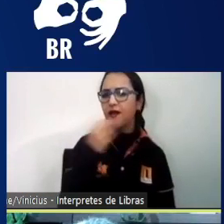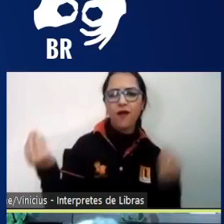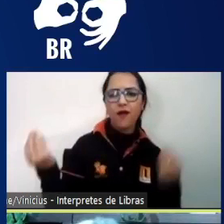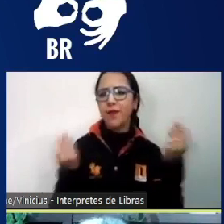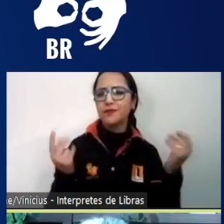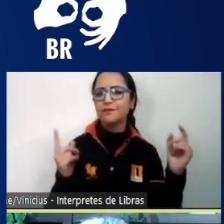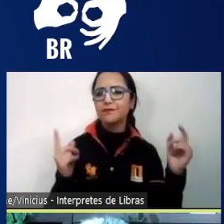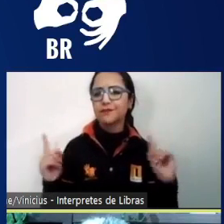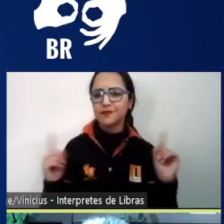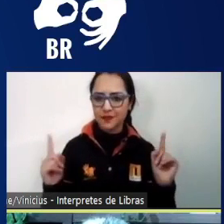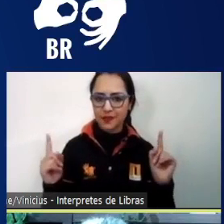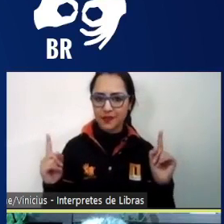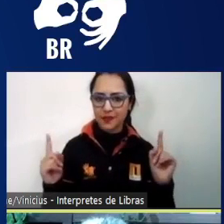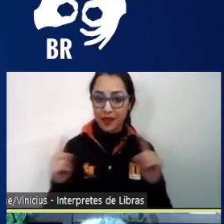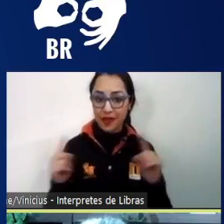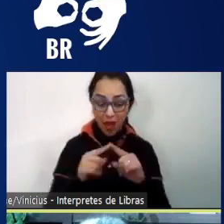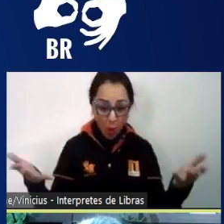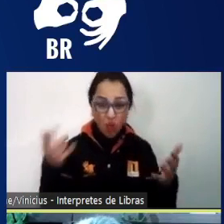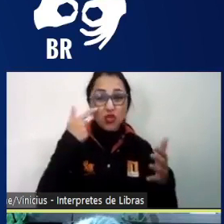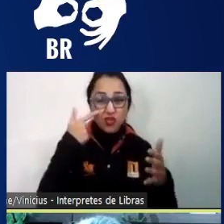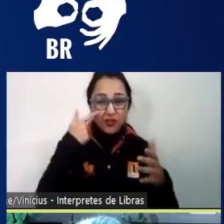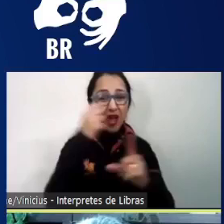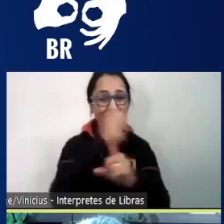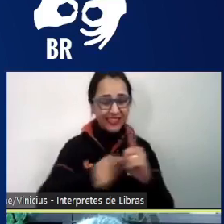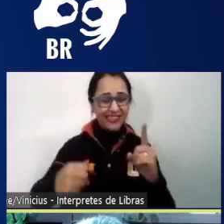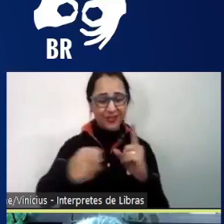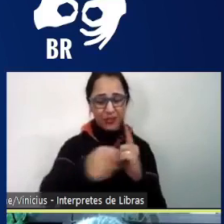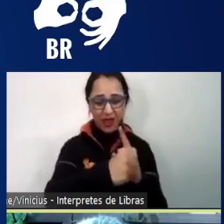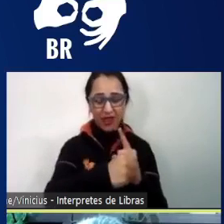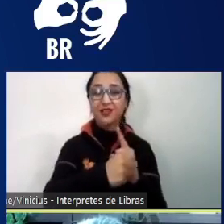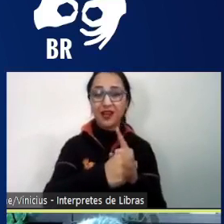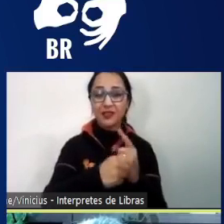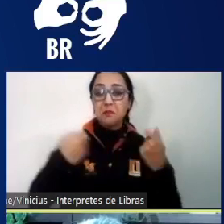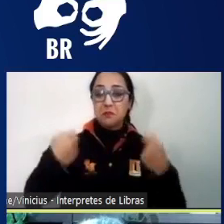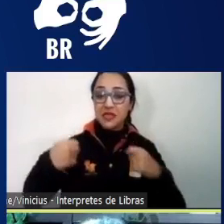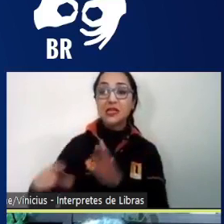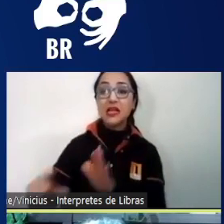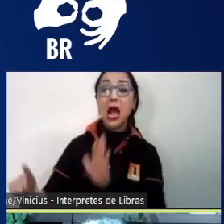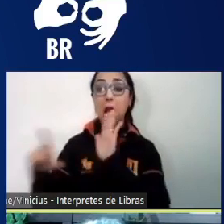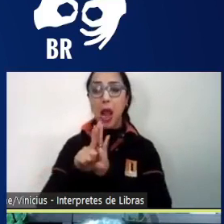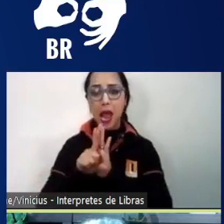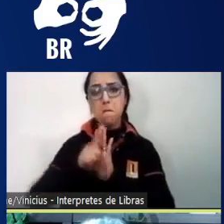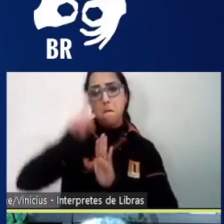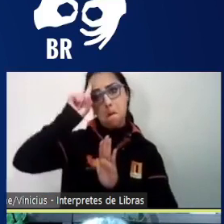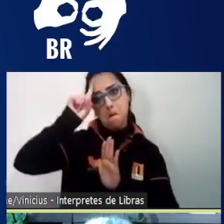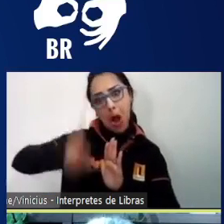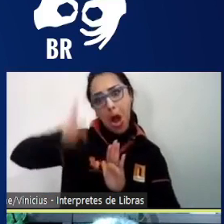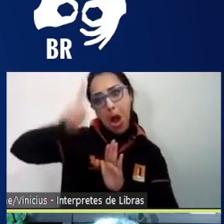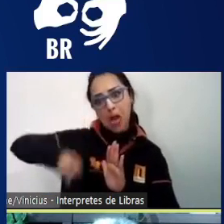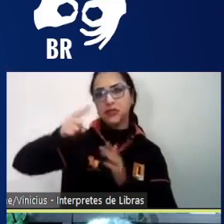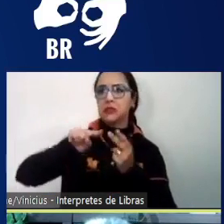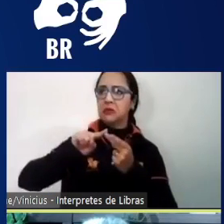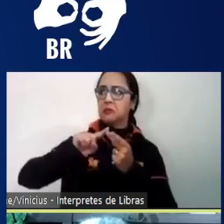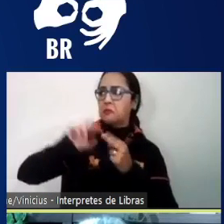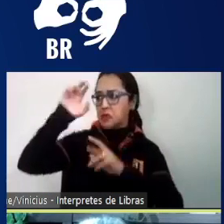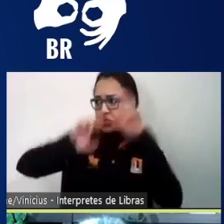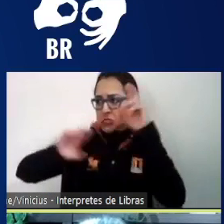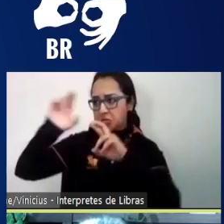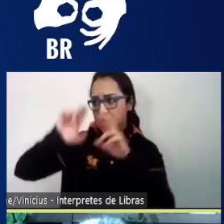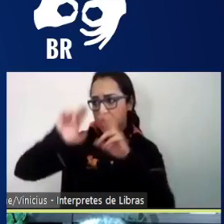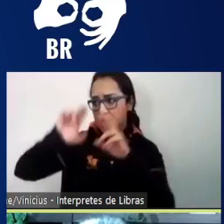de leis, de ações afirmativas, de uma equipe de fiscais, de